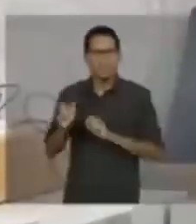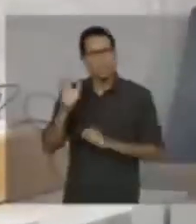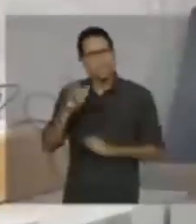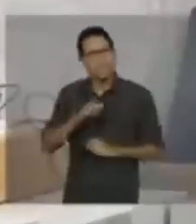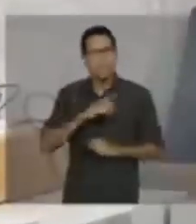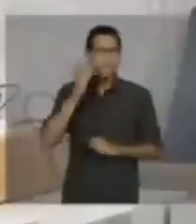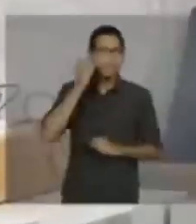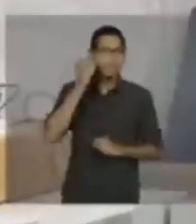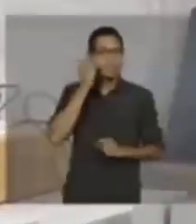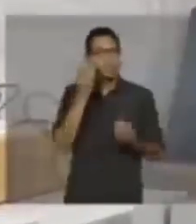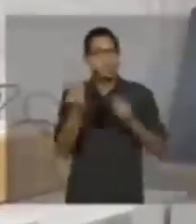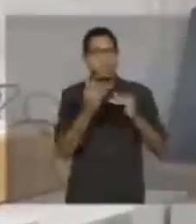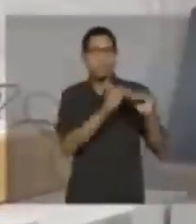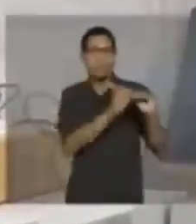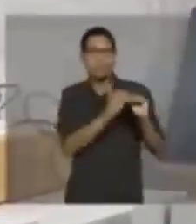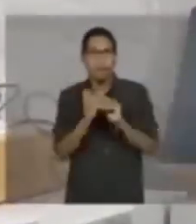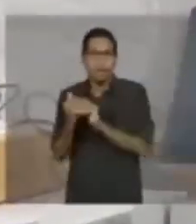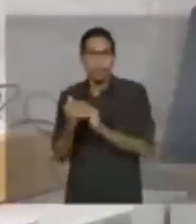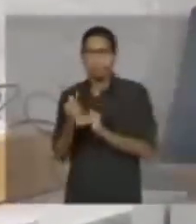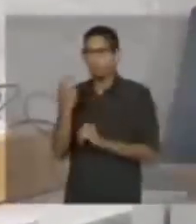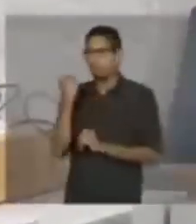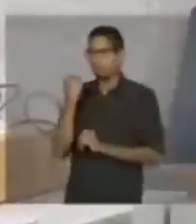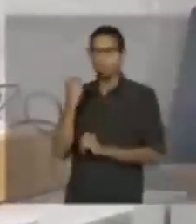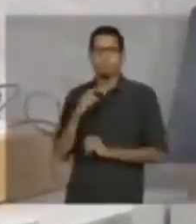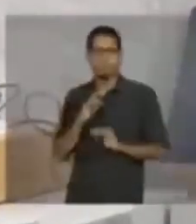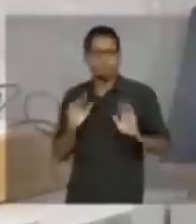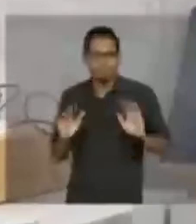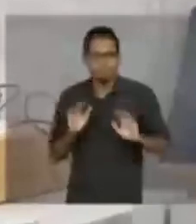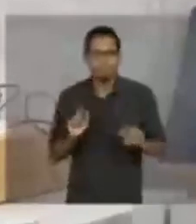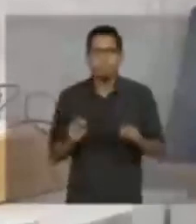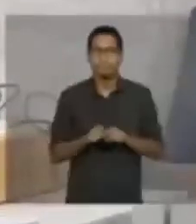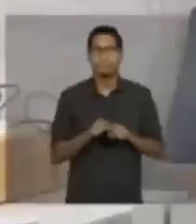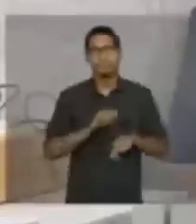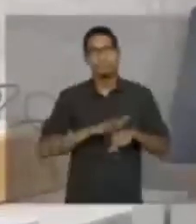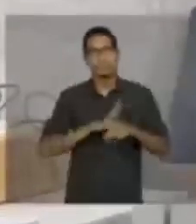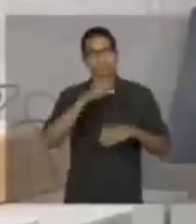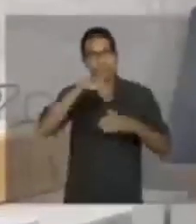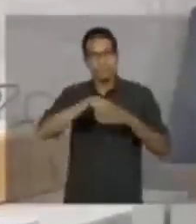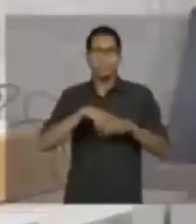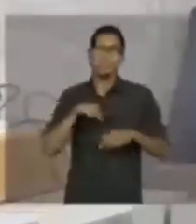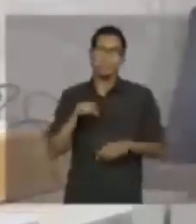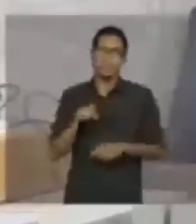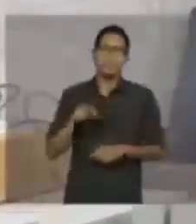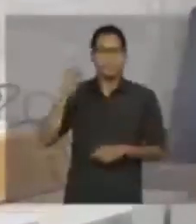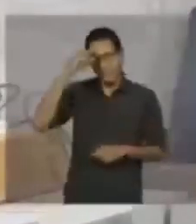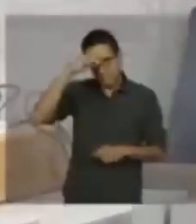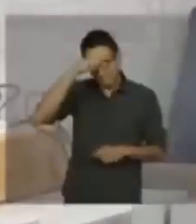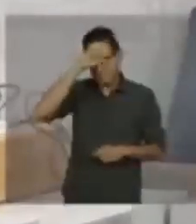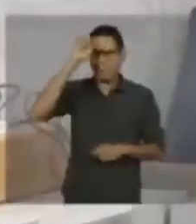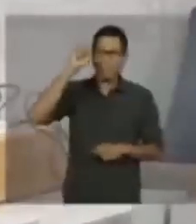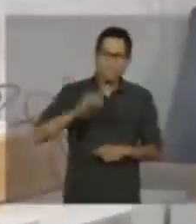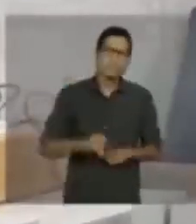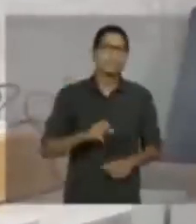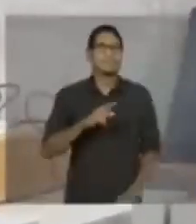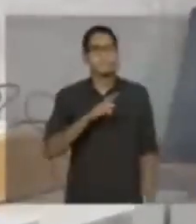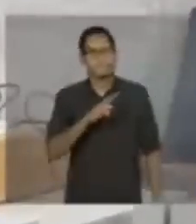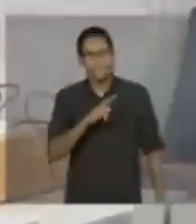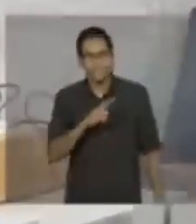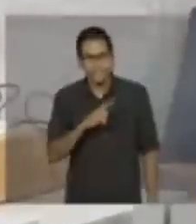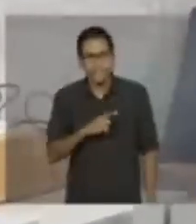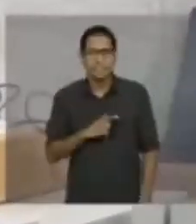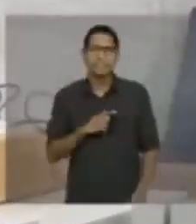alguma tentativa de padronização recentemente, mas os processos internos são muito difíceis.